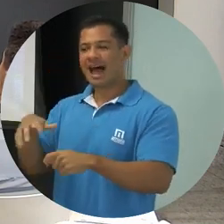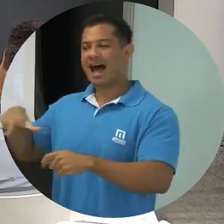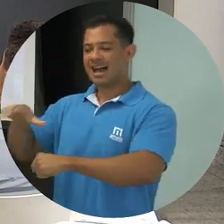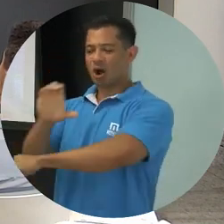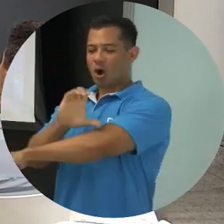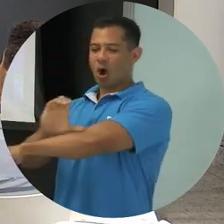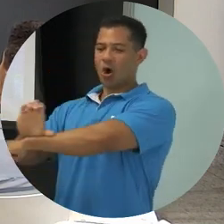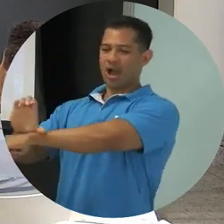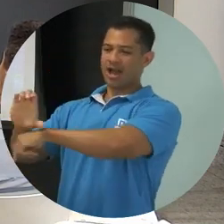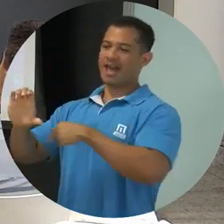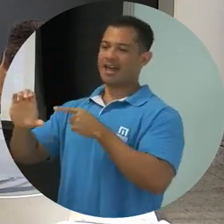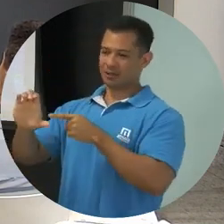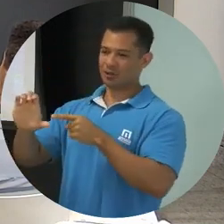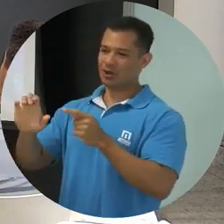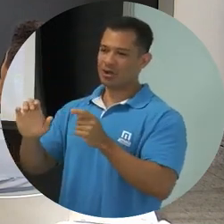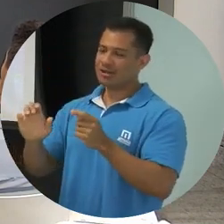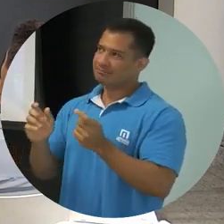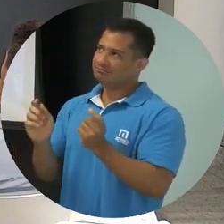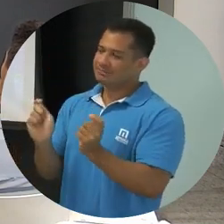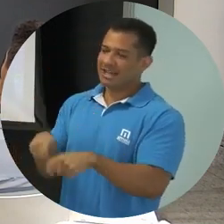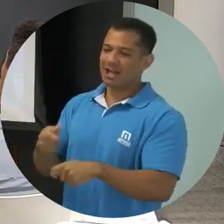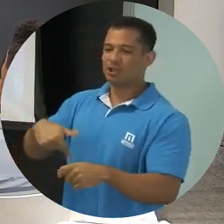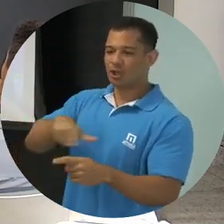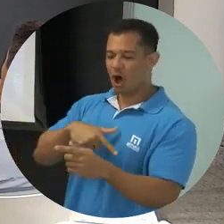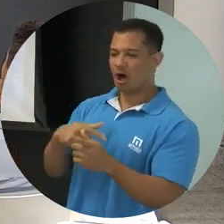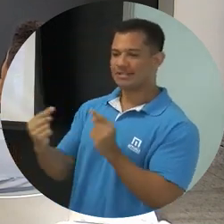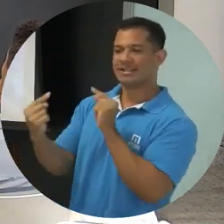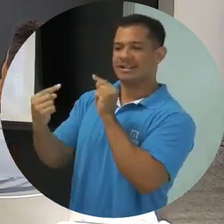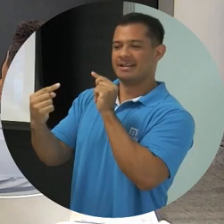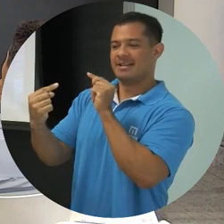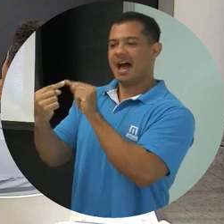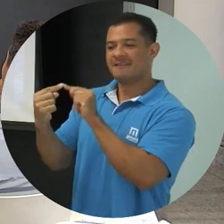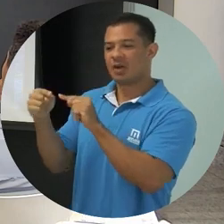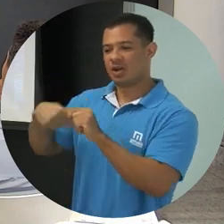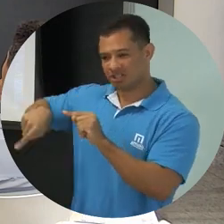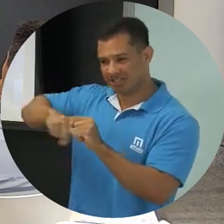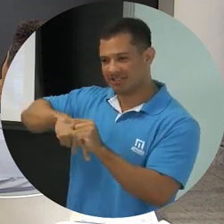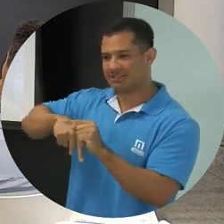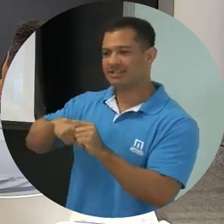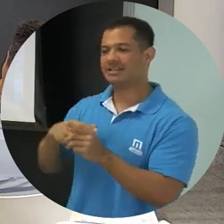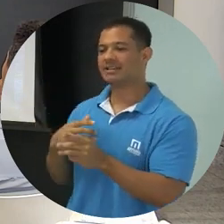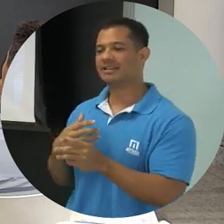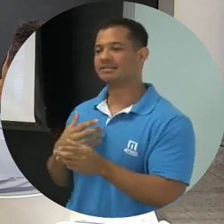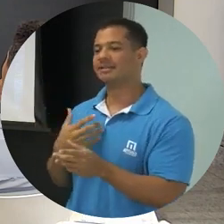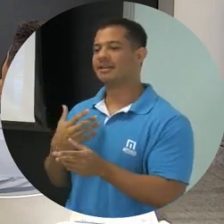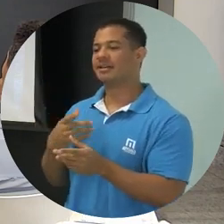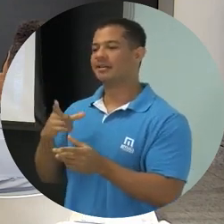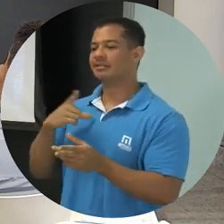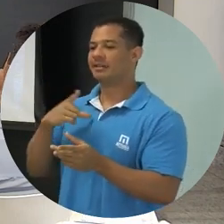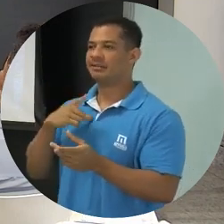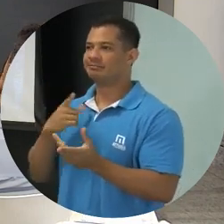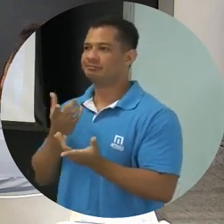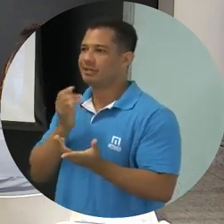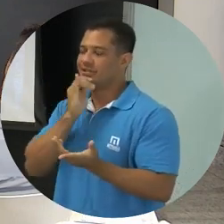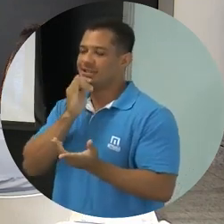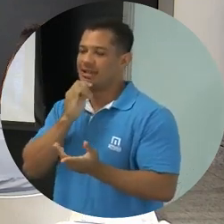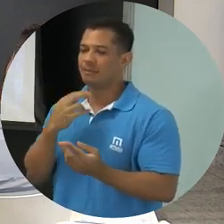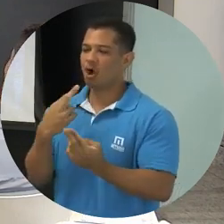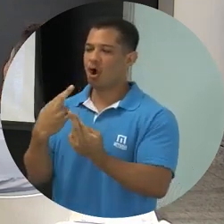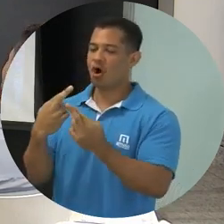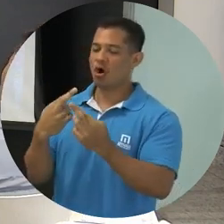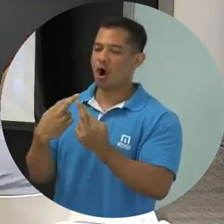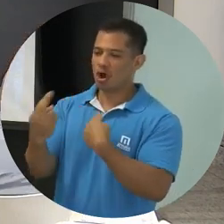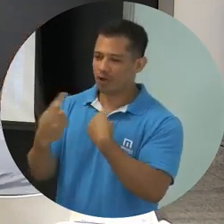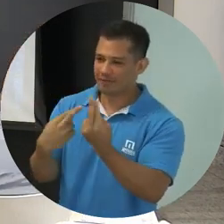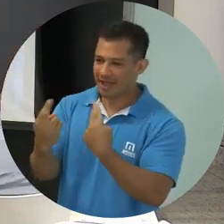ver conosco. Muito trabalho de OPEX, então OPEX em concessionárias, sejam rodoviárias,